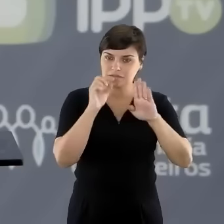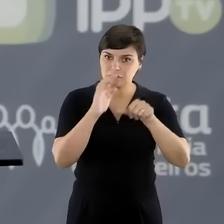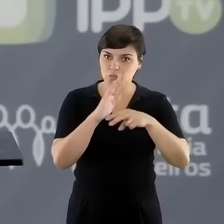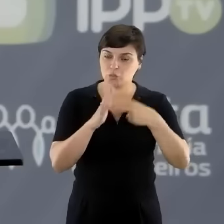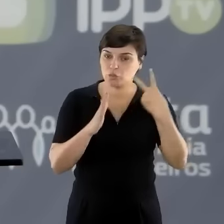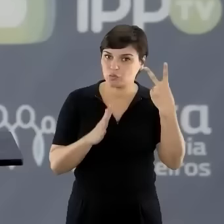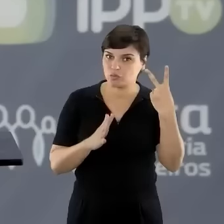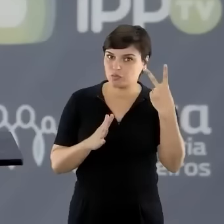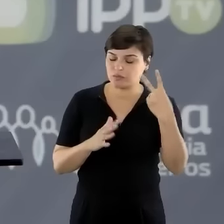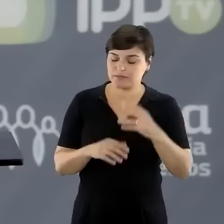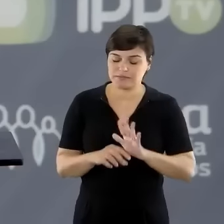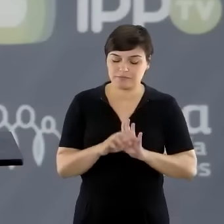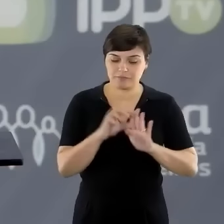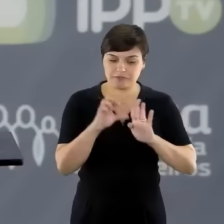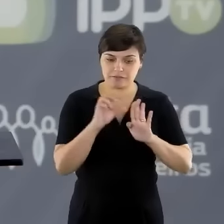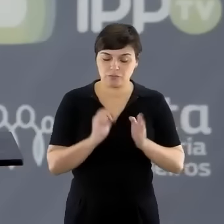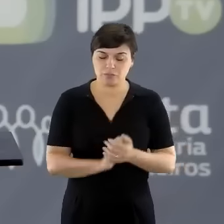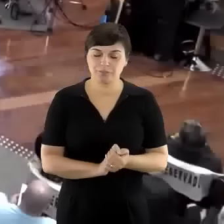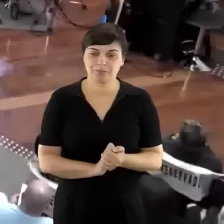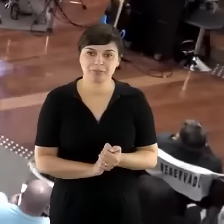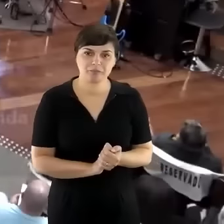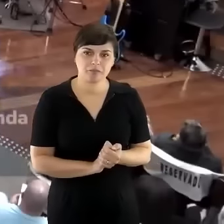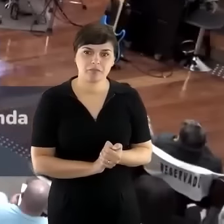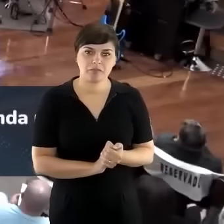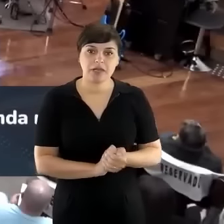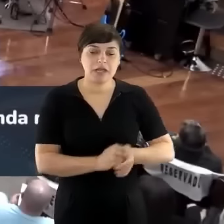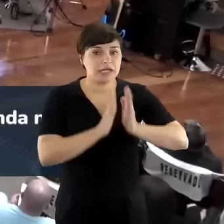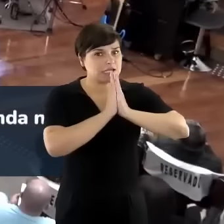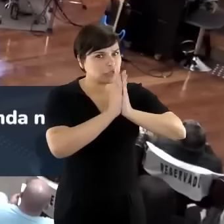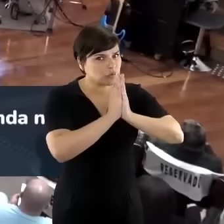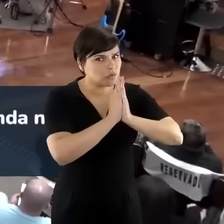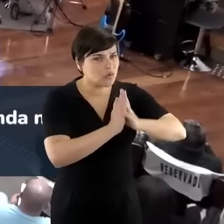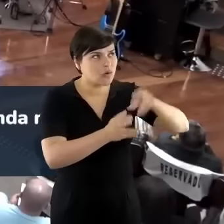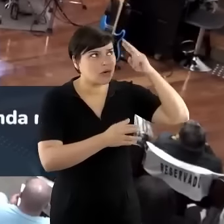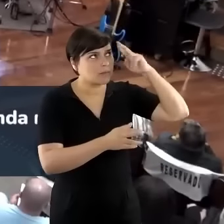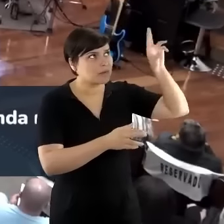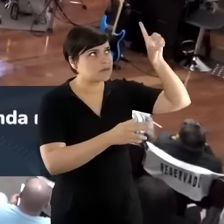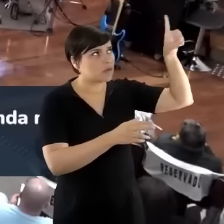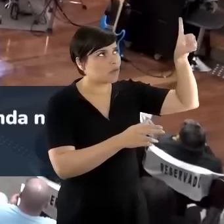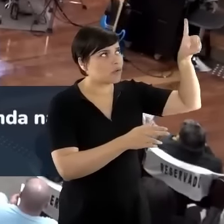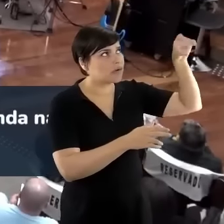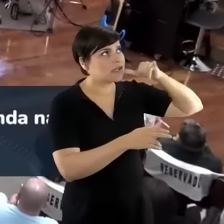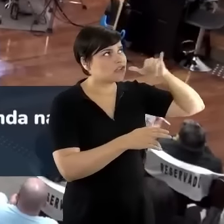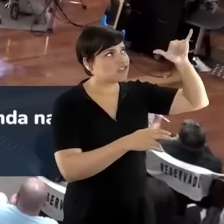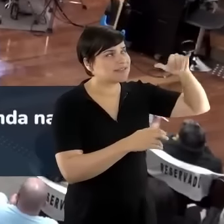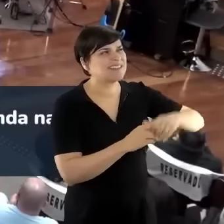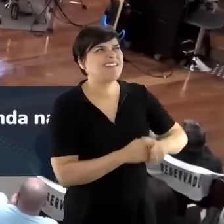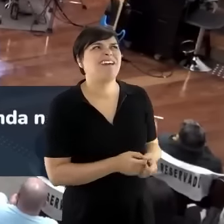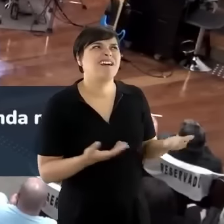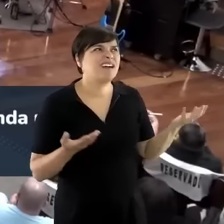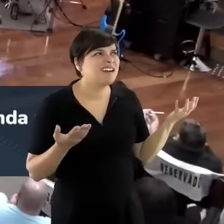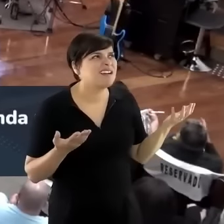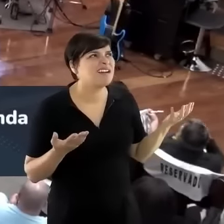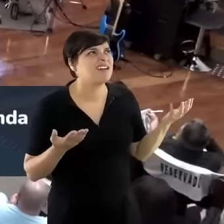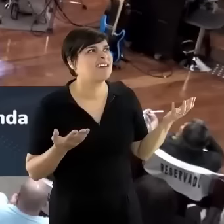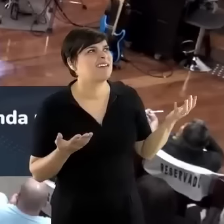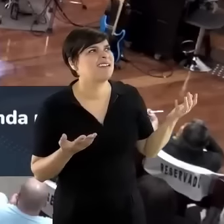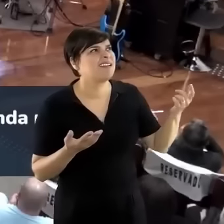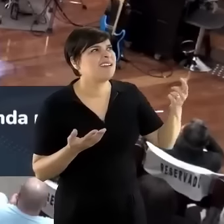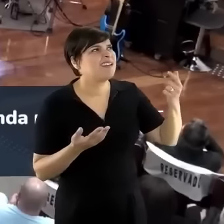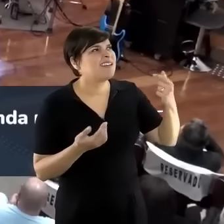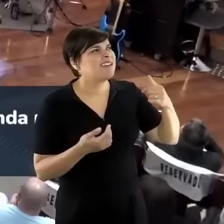toda a igreja comigo verso 2 Vamos ler e orou ao Senhor e disse ah senhor não